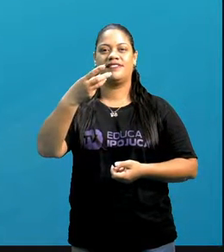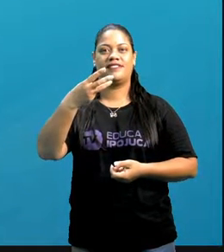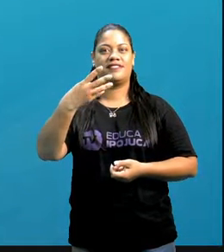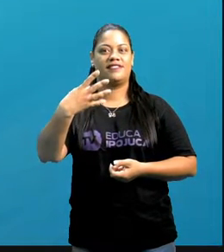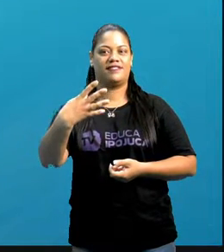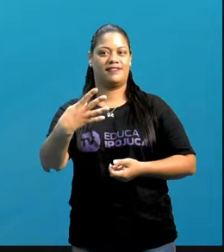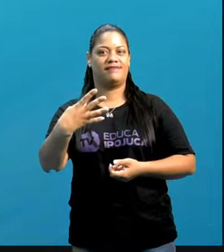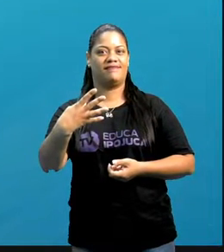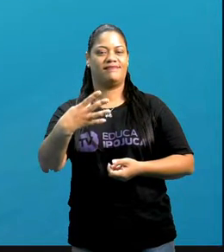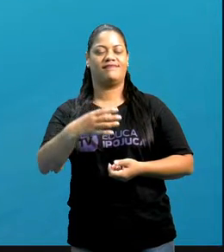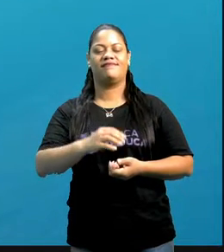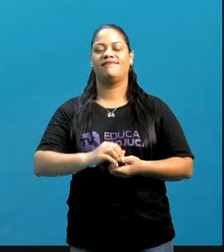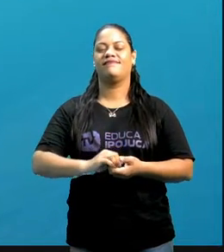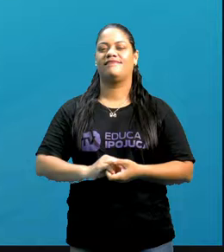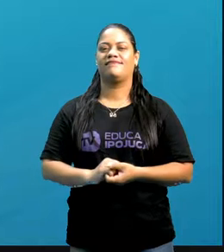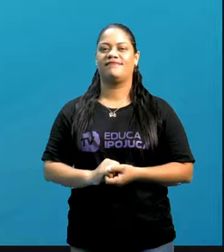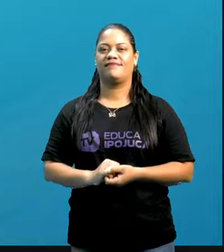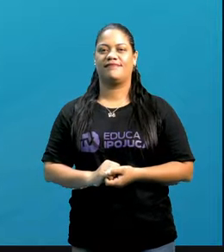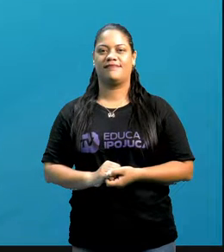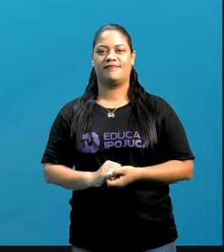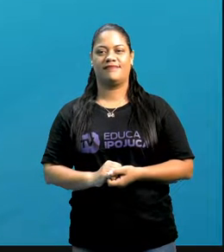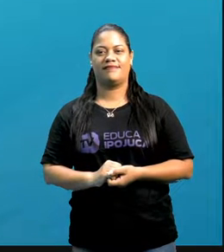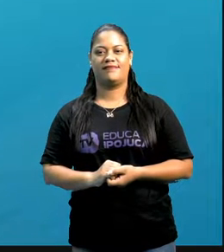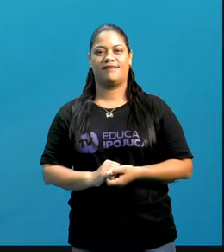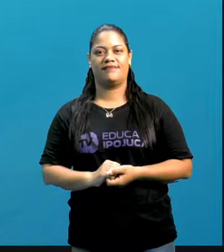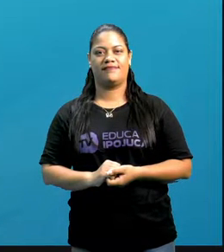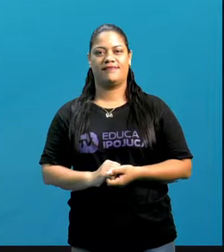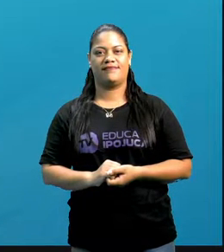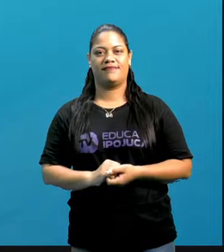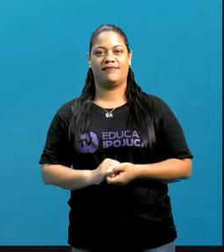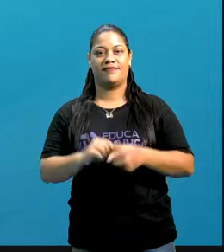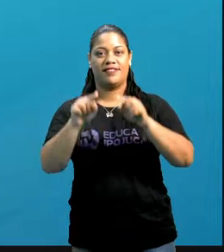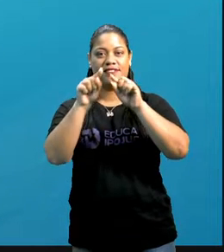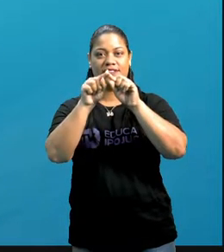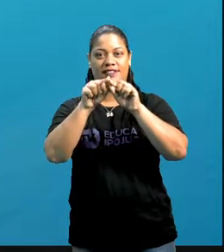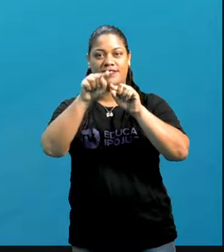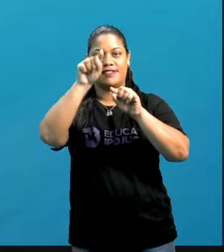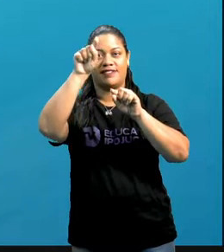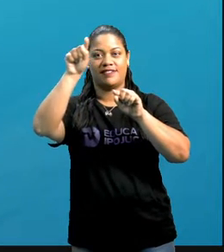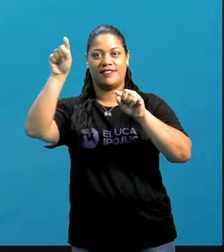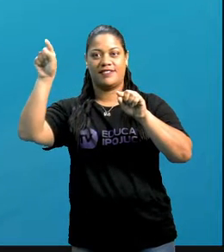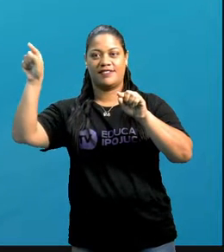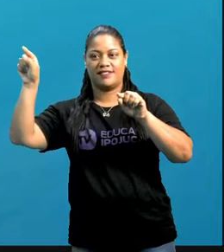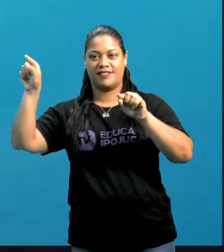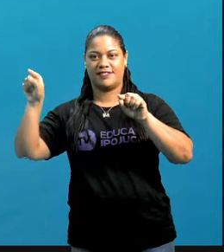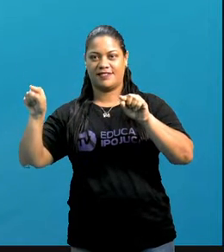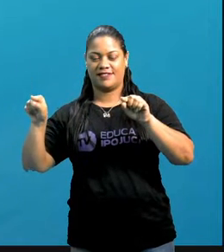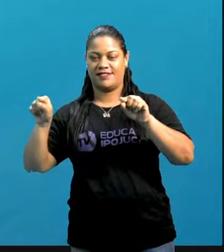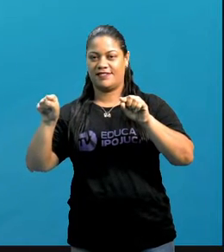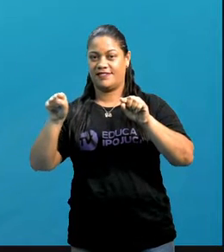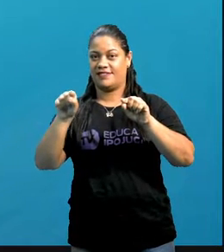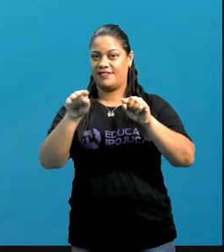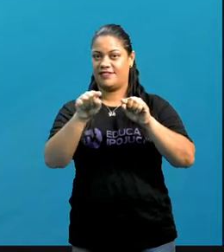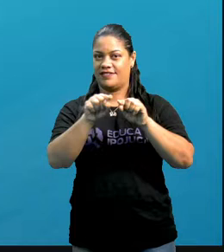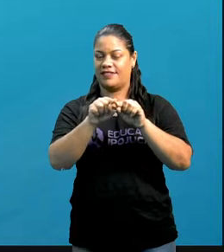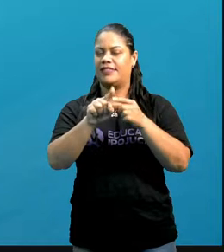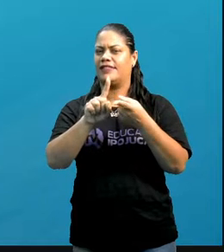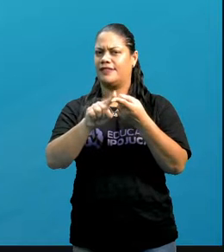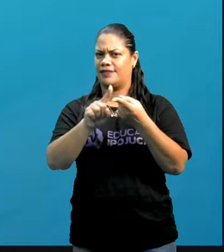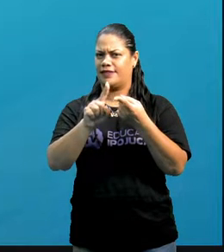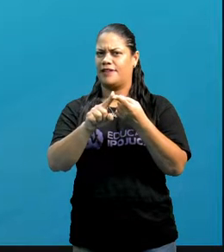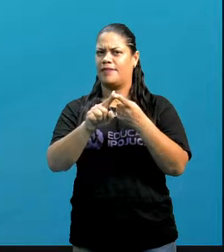capaz. Eu sou um retângulo, também tenho